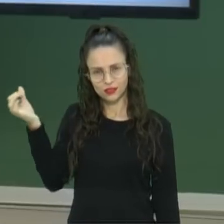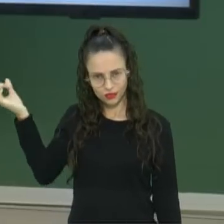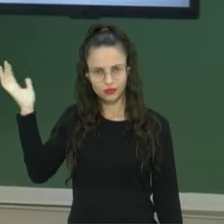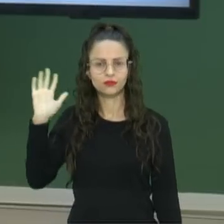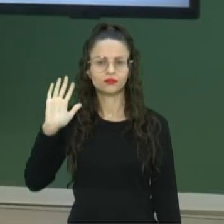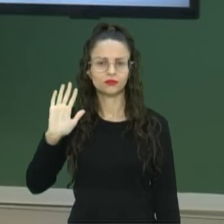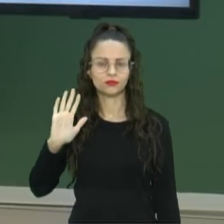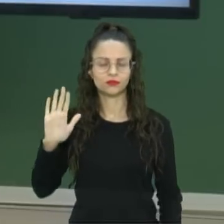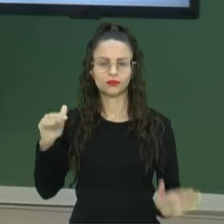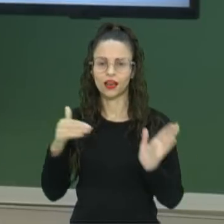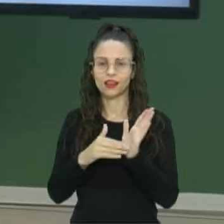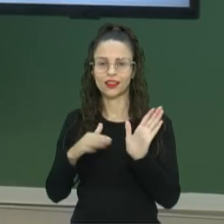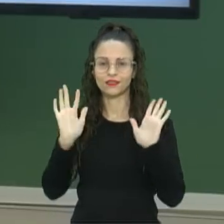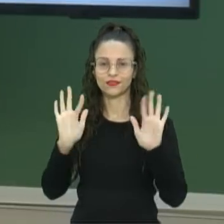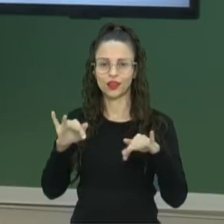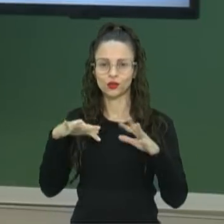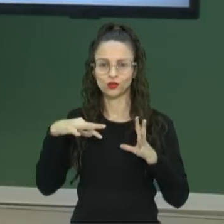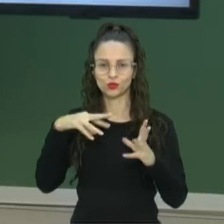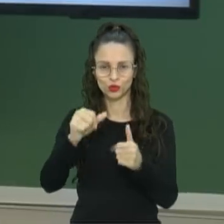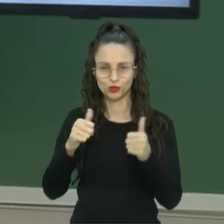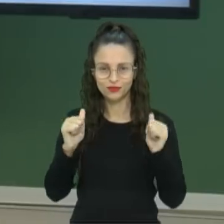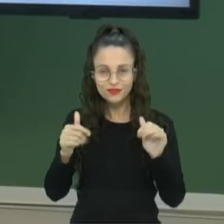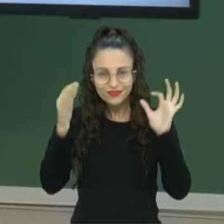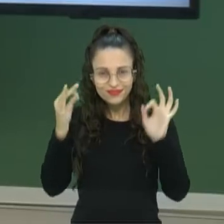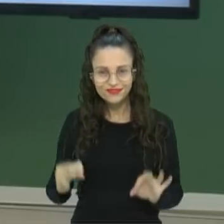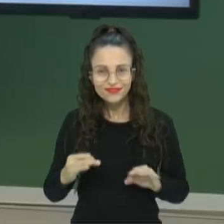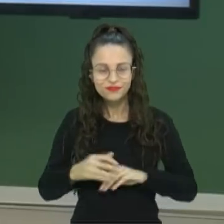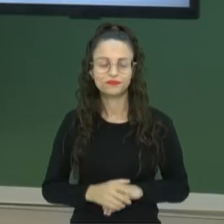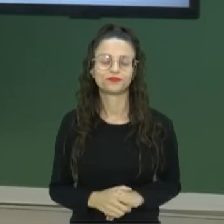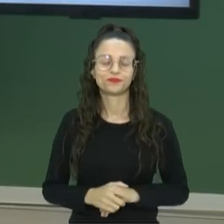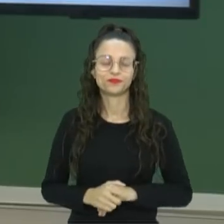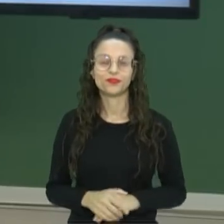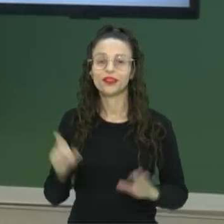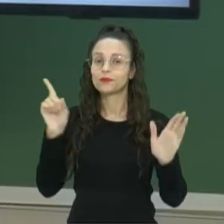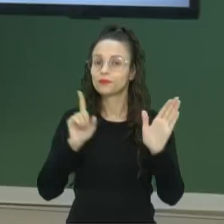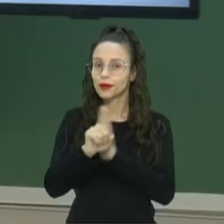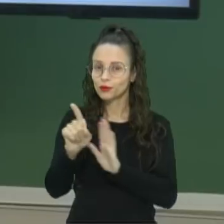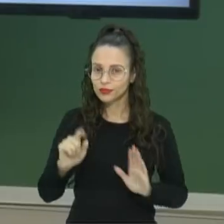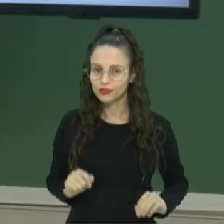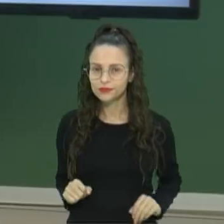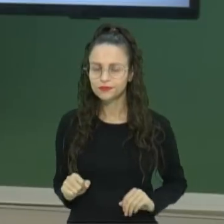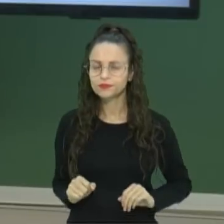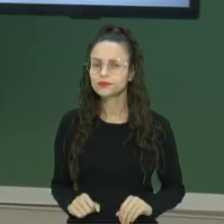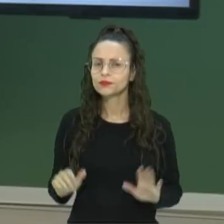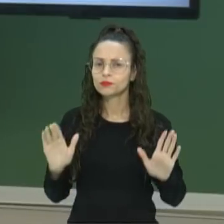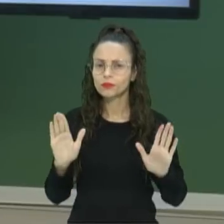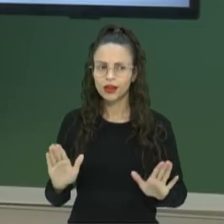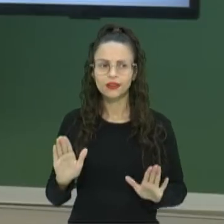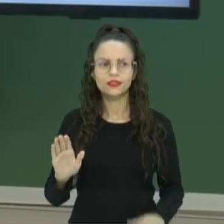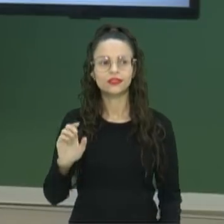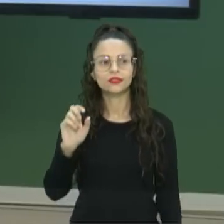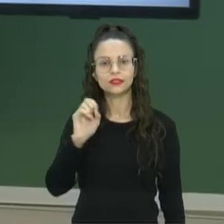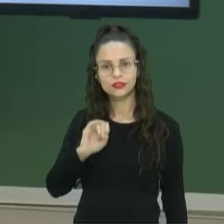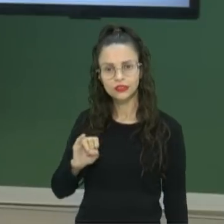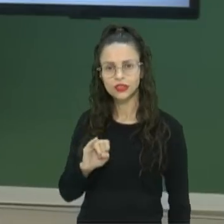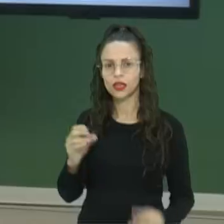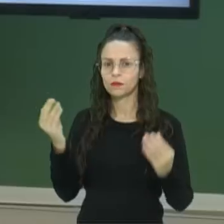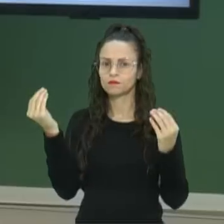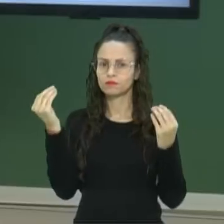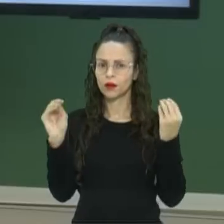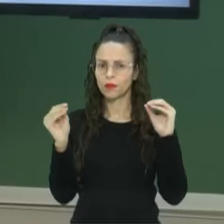6,6666666 até o final do mundo, certo? Pergunta. Mas se forem atribuídos